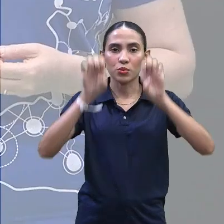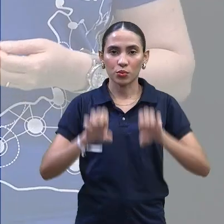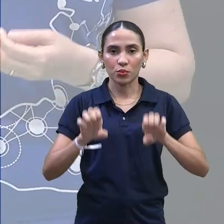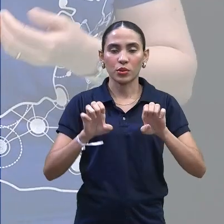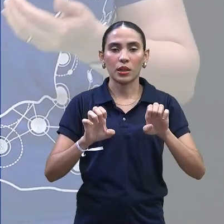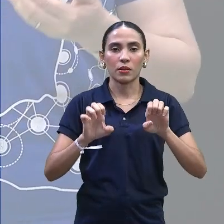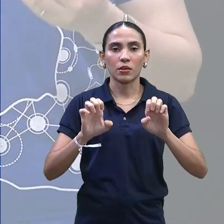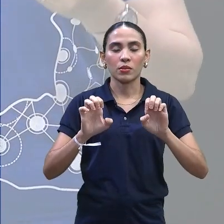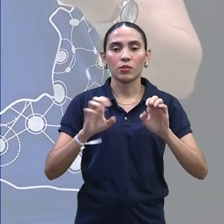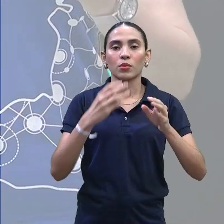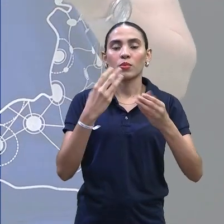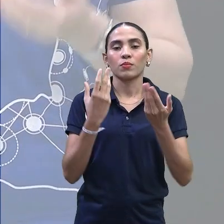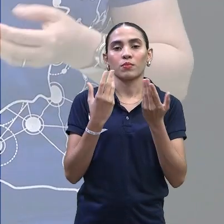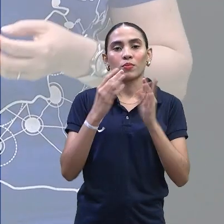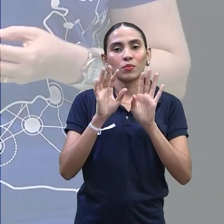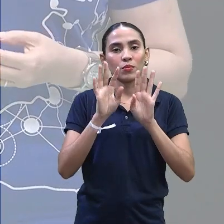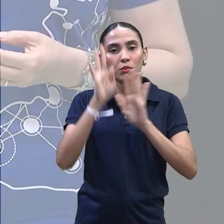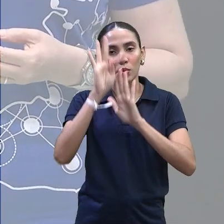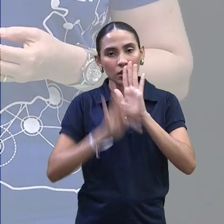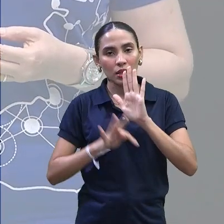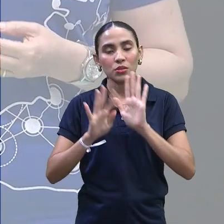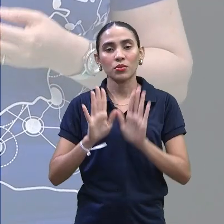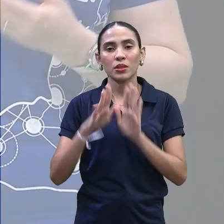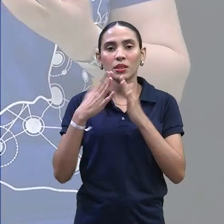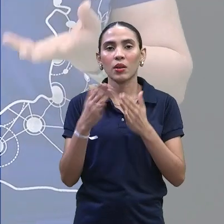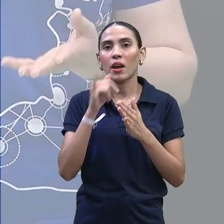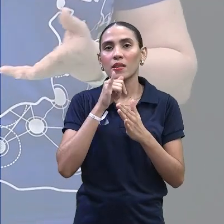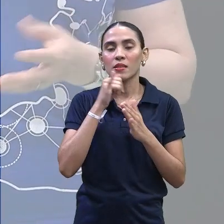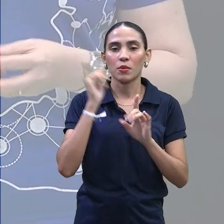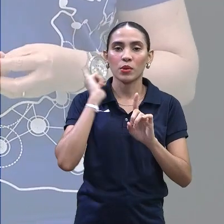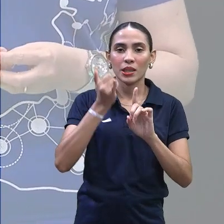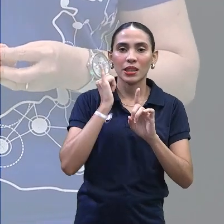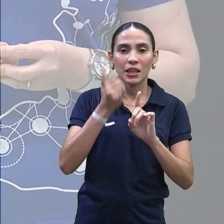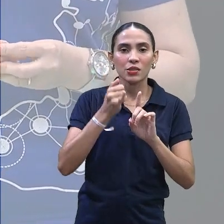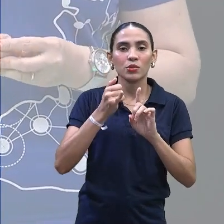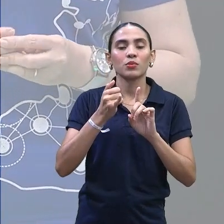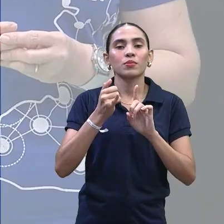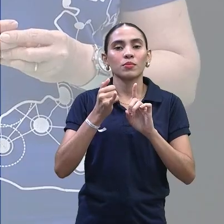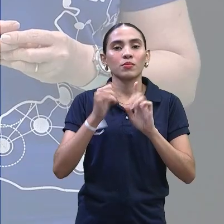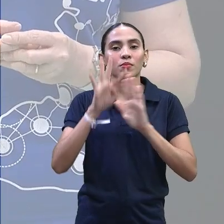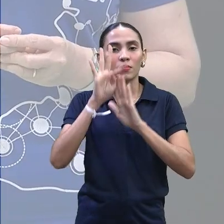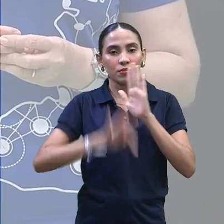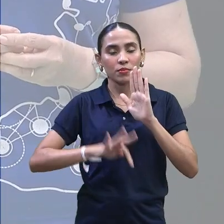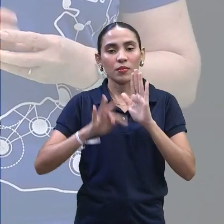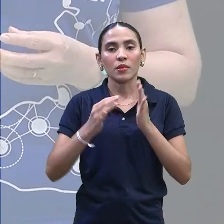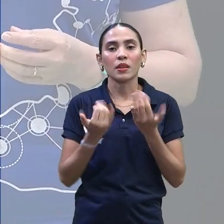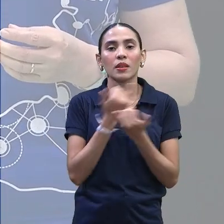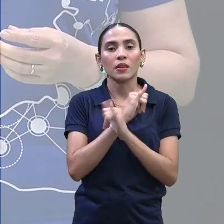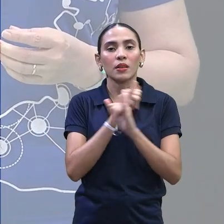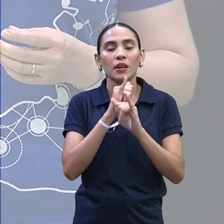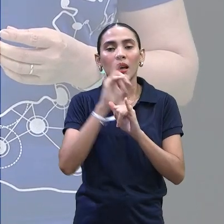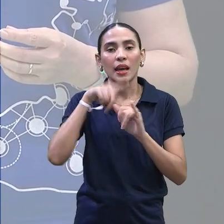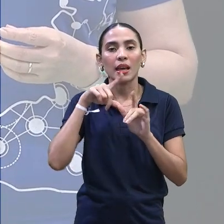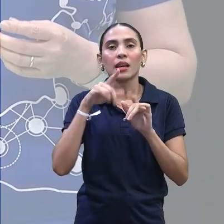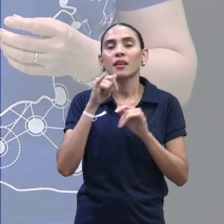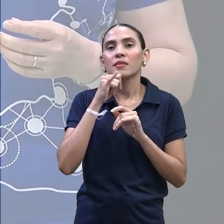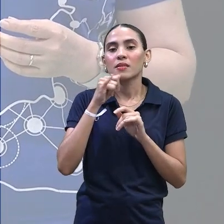texto. Então, o texto narrativo da história, ele é em forma de...